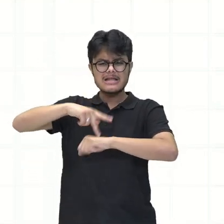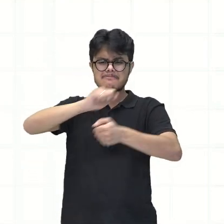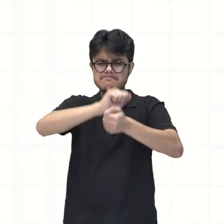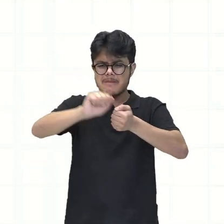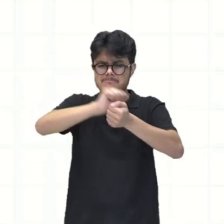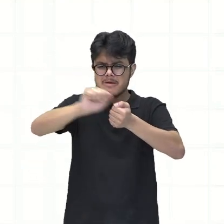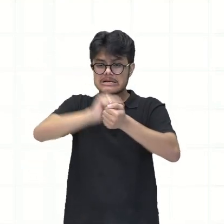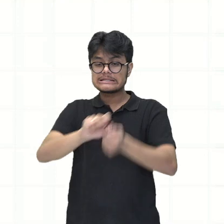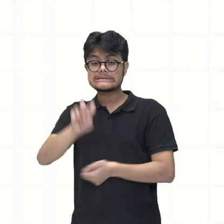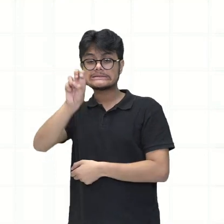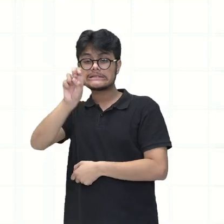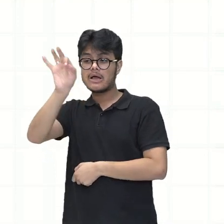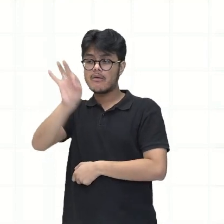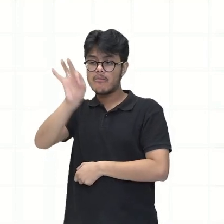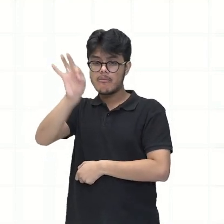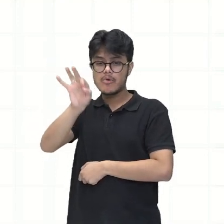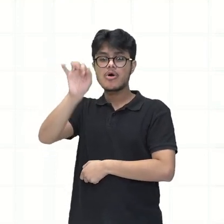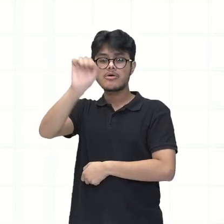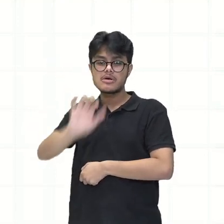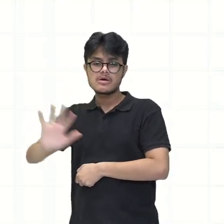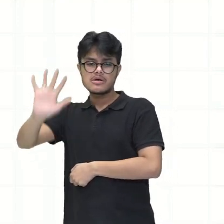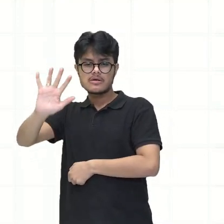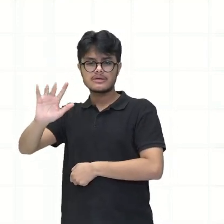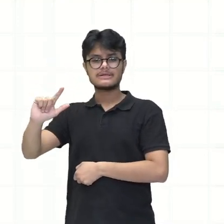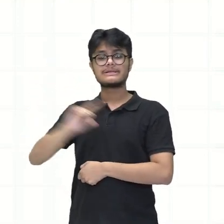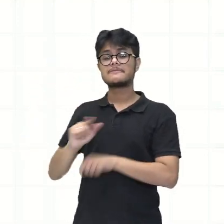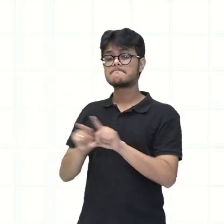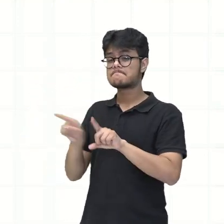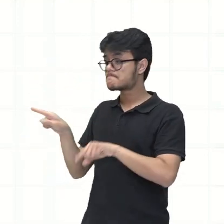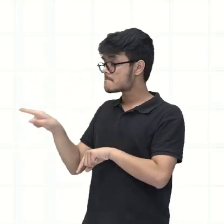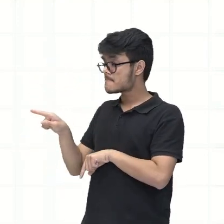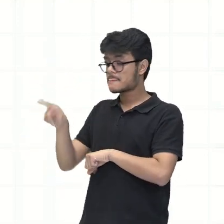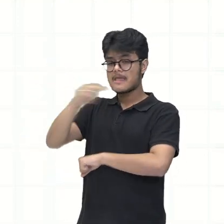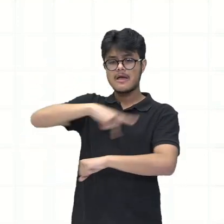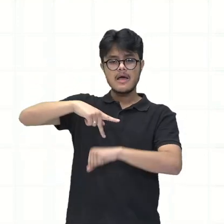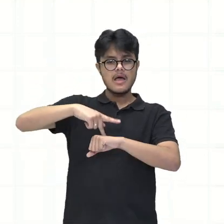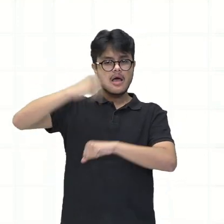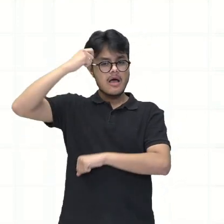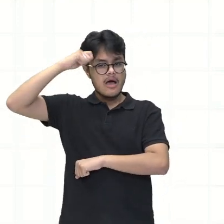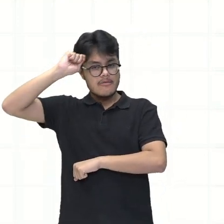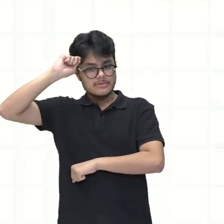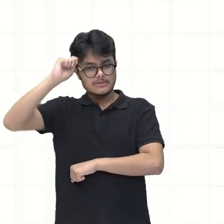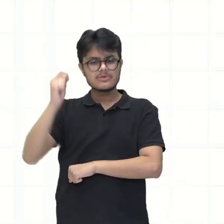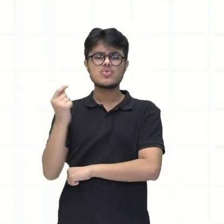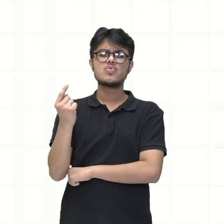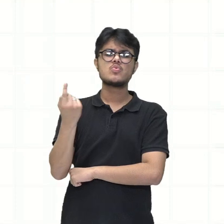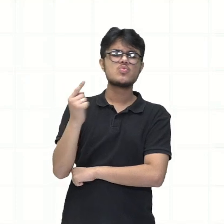aí 5%. Nós temos também o continente africano, produzindo